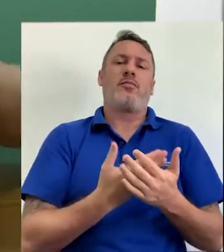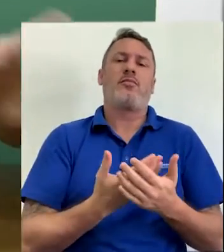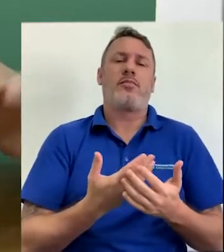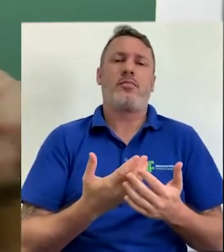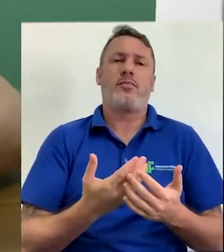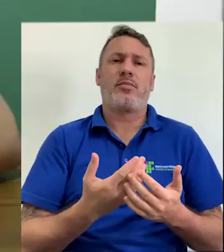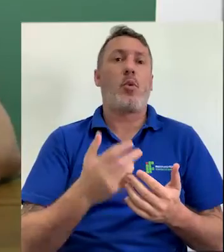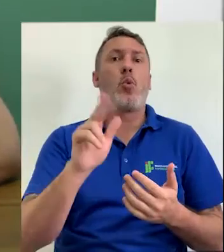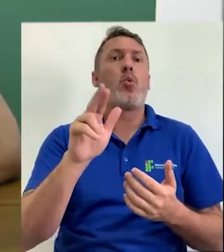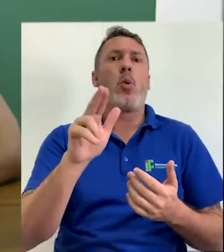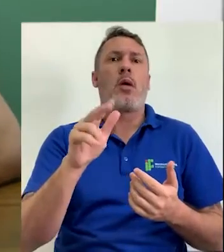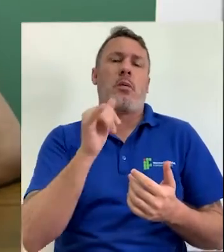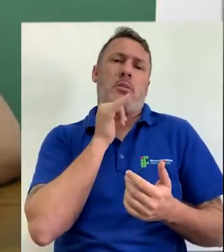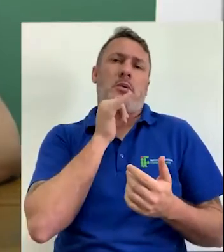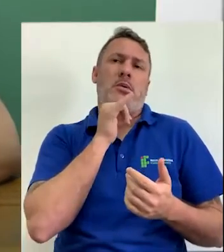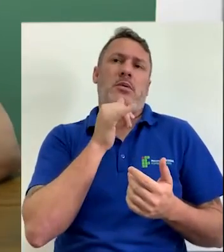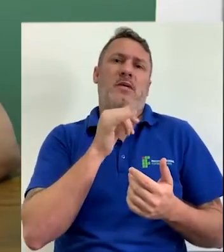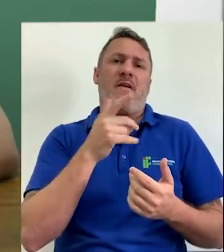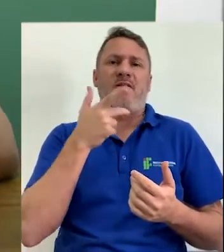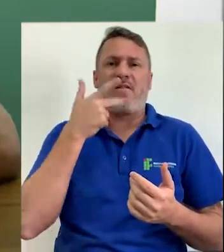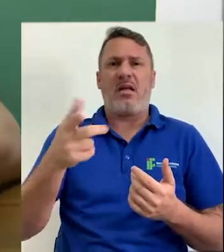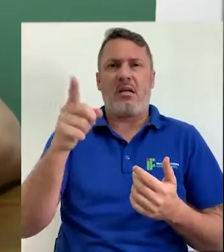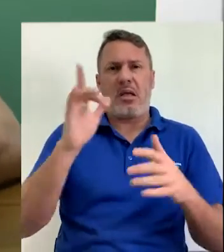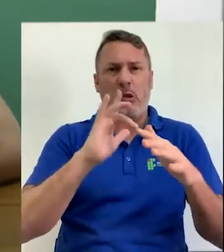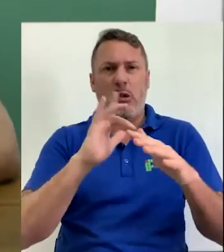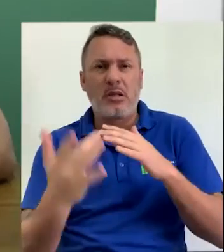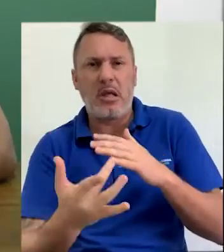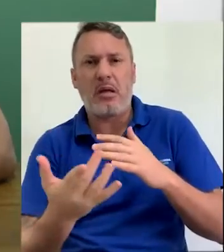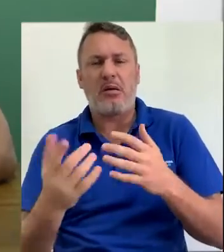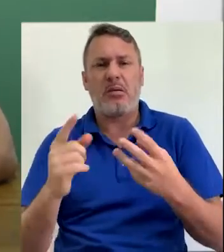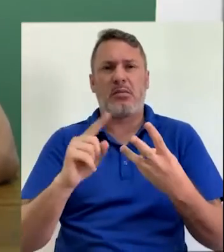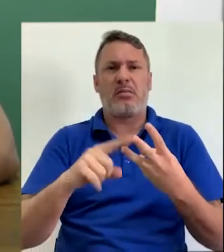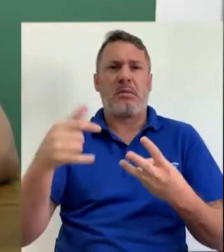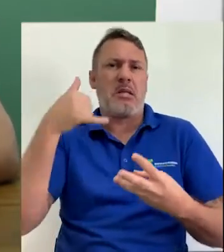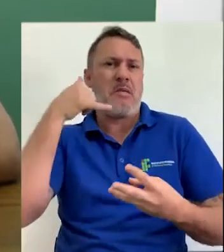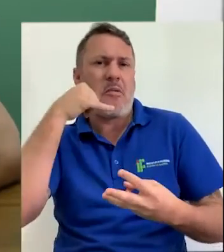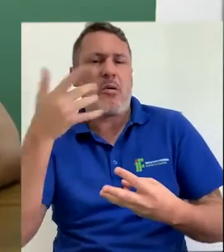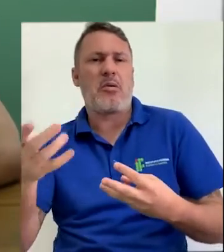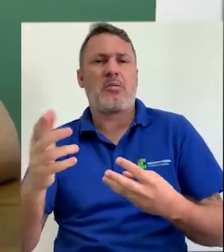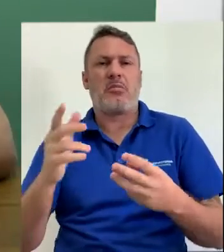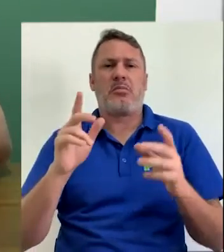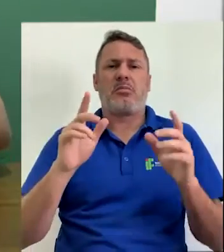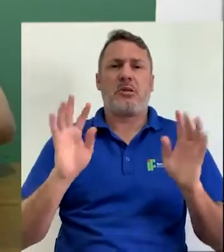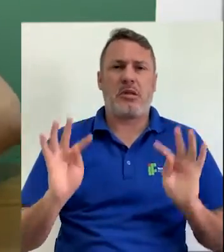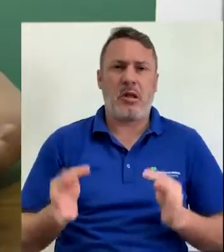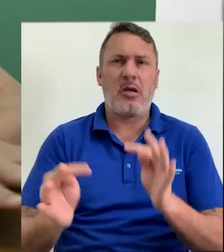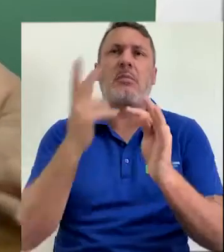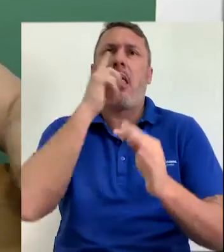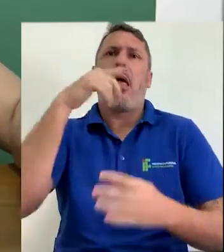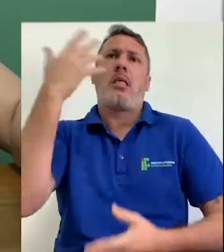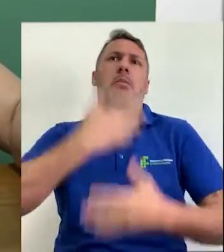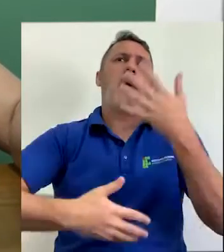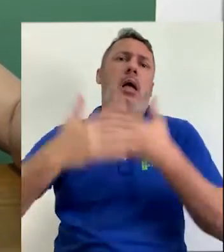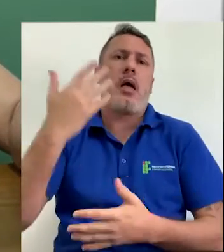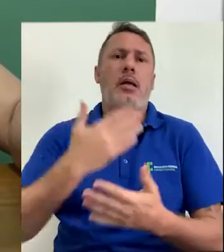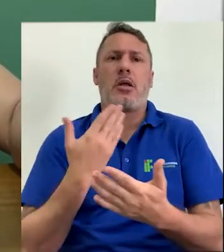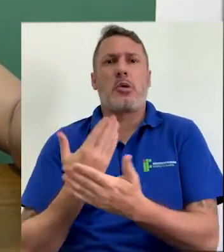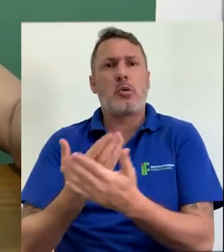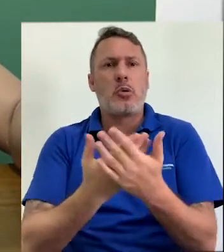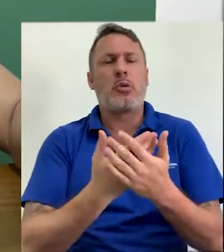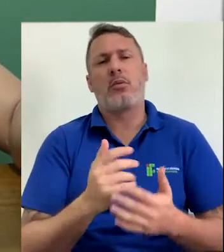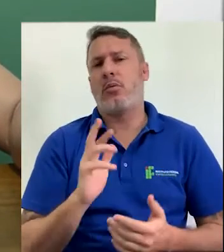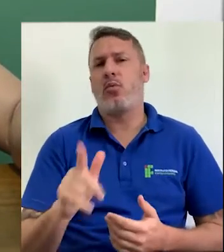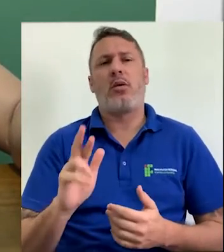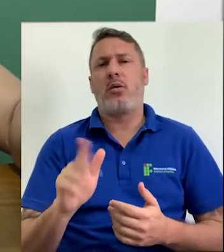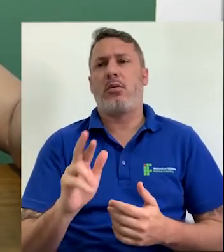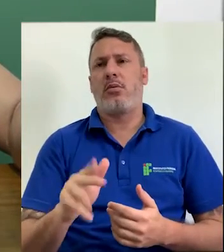criticar, eliminar e falar que as redes sociais ou que as mídias digitais nos atrapalham a estudar.